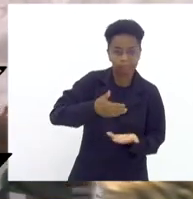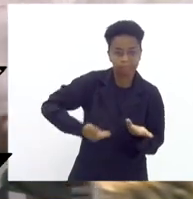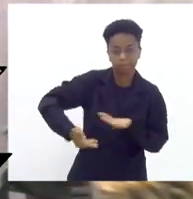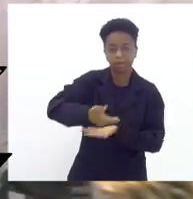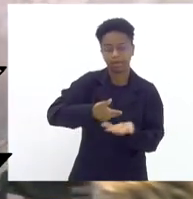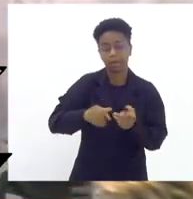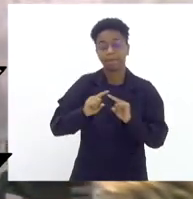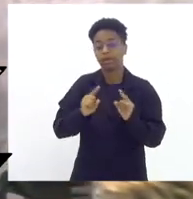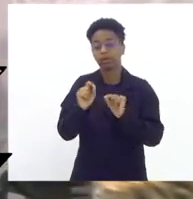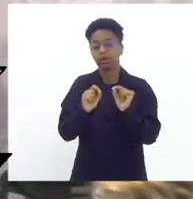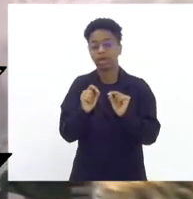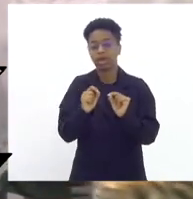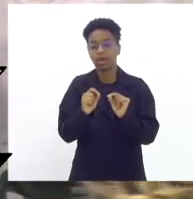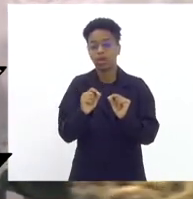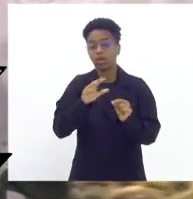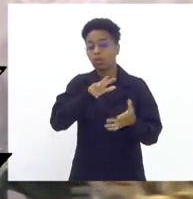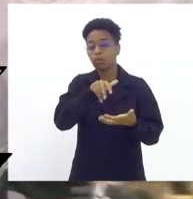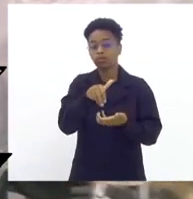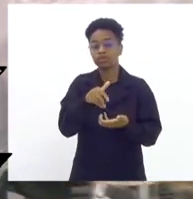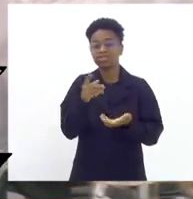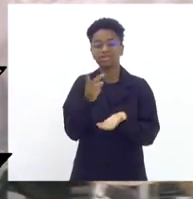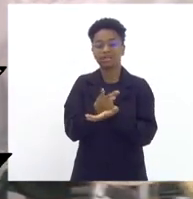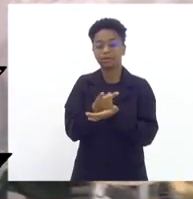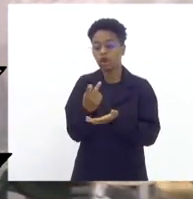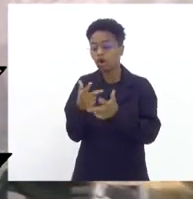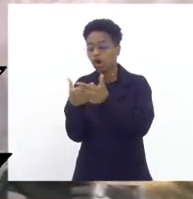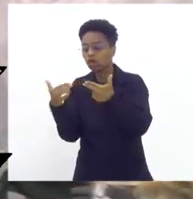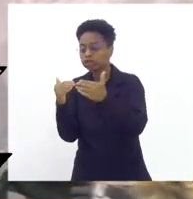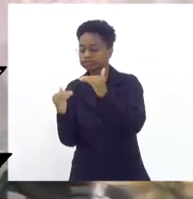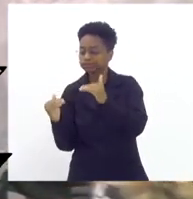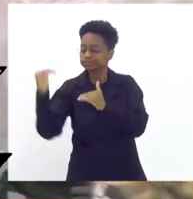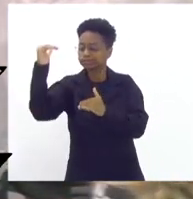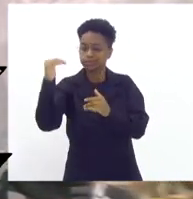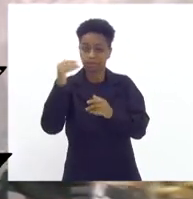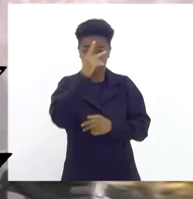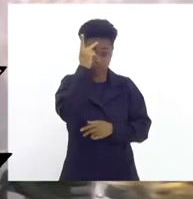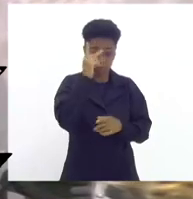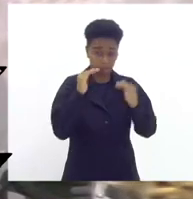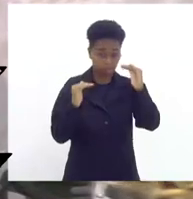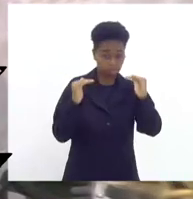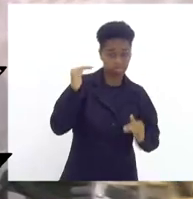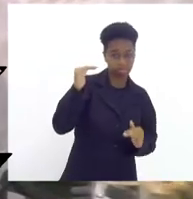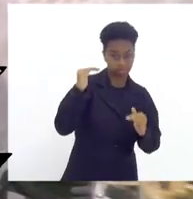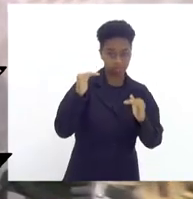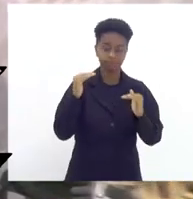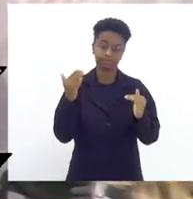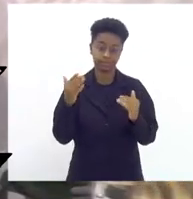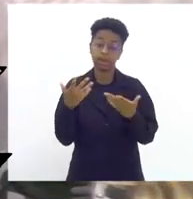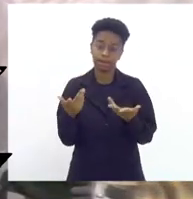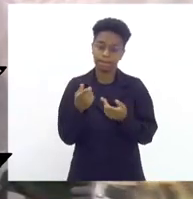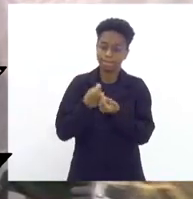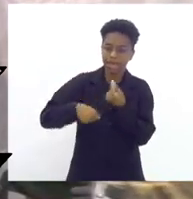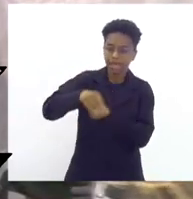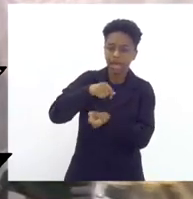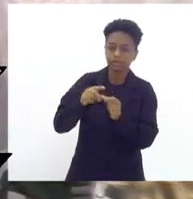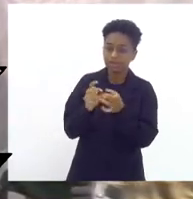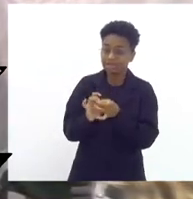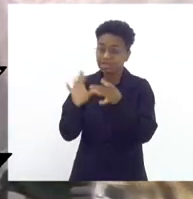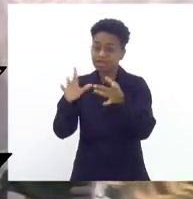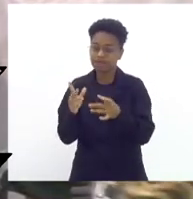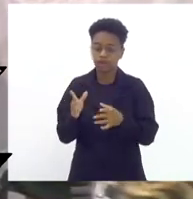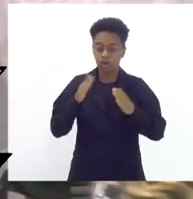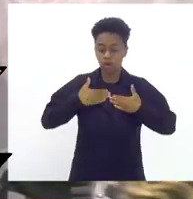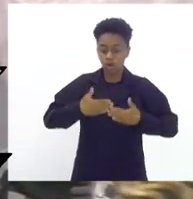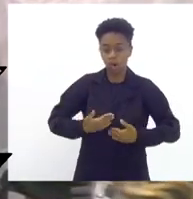coloca coisas acima de pessoas é o mercado livre e o corpo aprisionado então encontrem